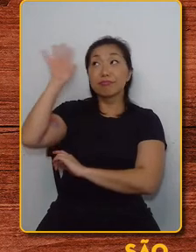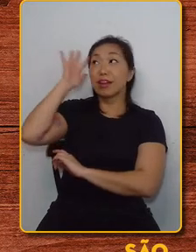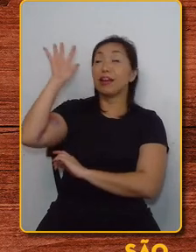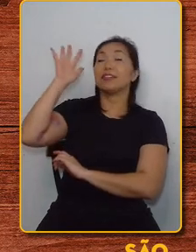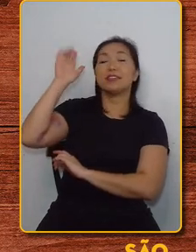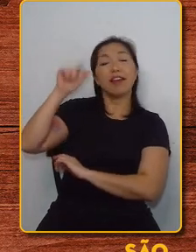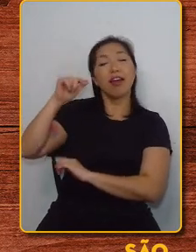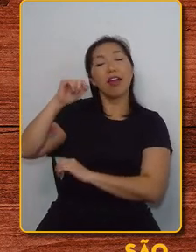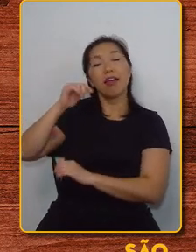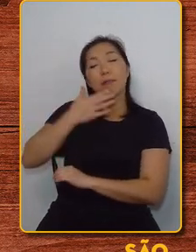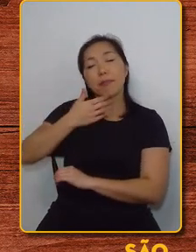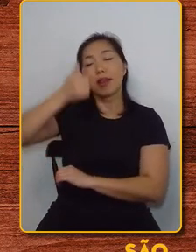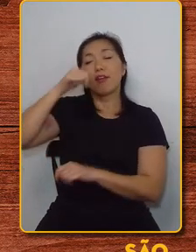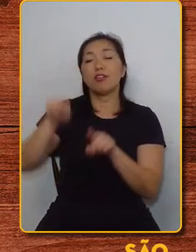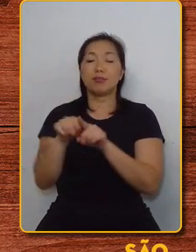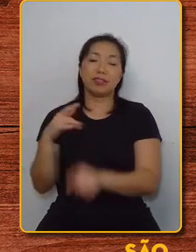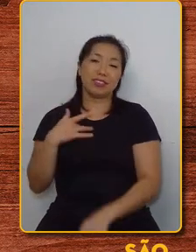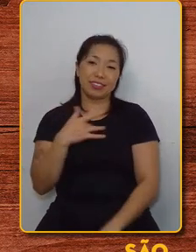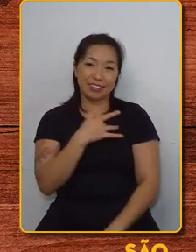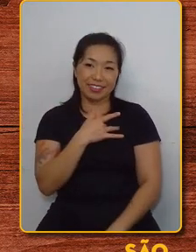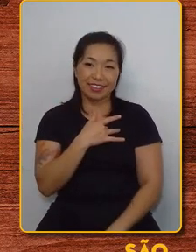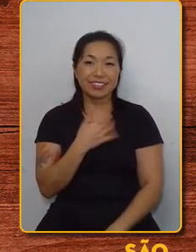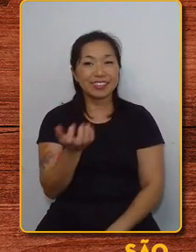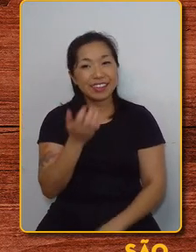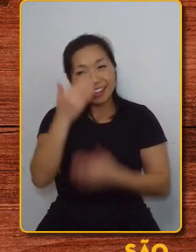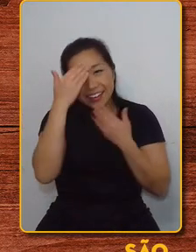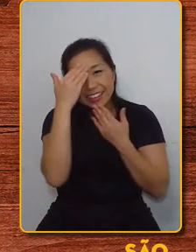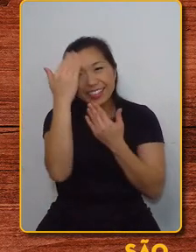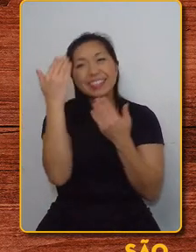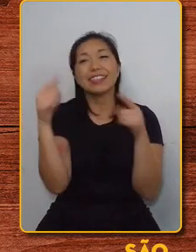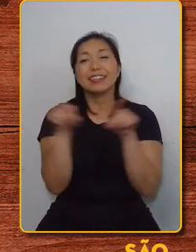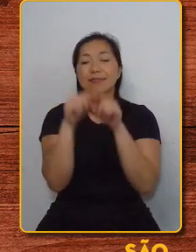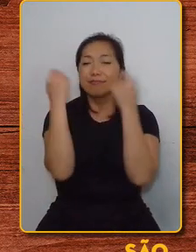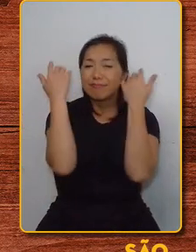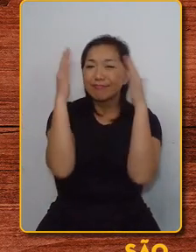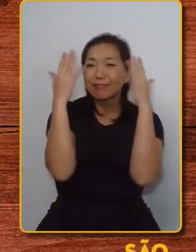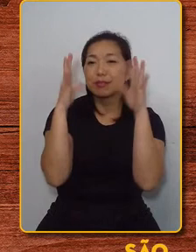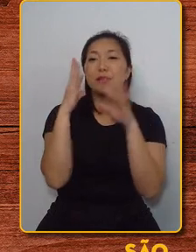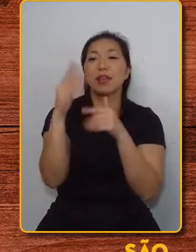saudável. Queria agradecer, parabenizar todos vocês pelo trabalho.